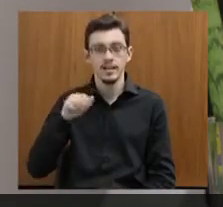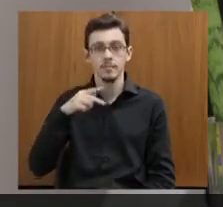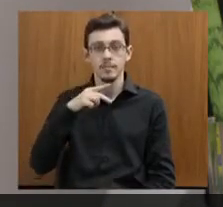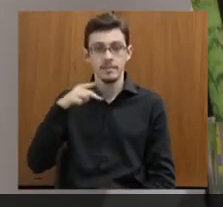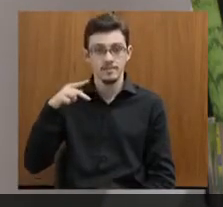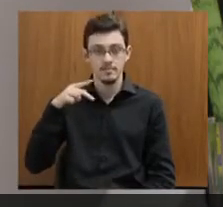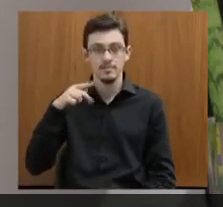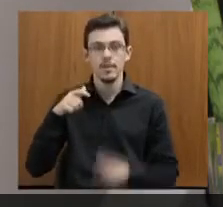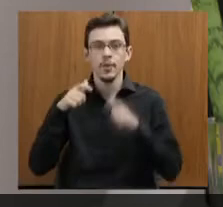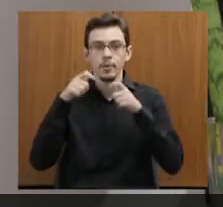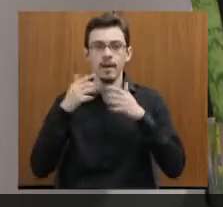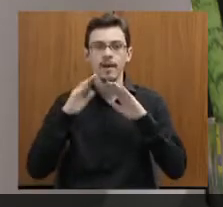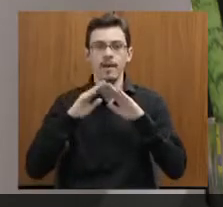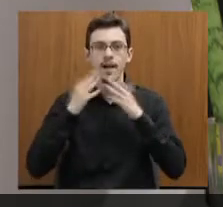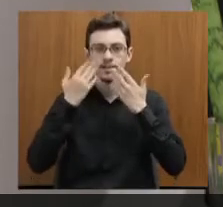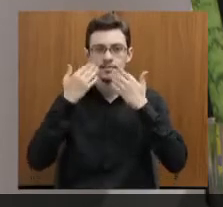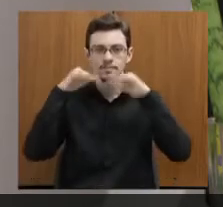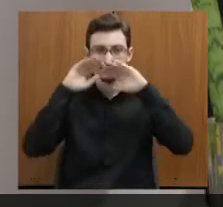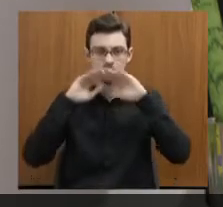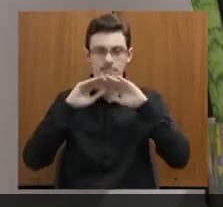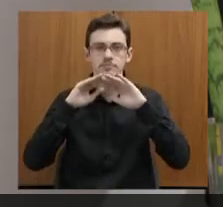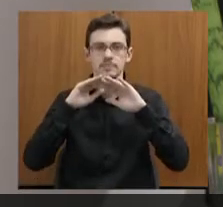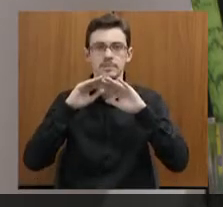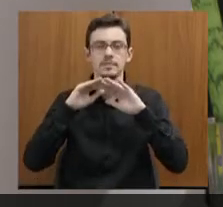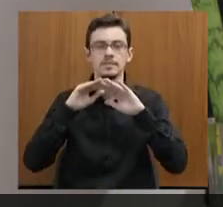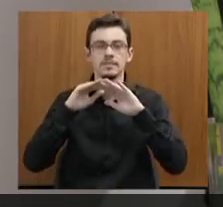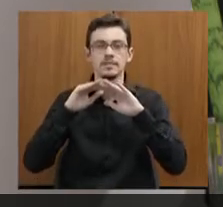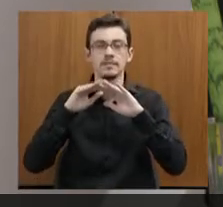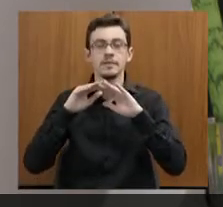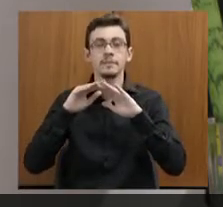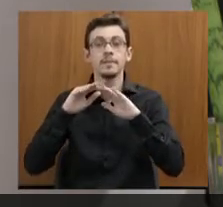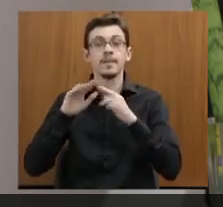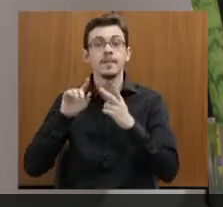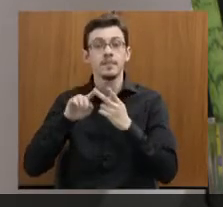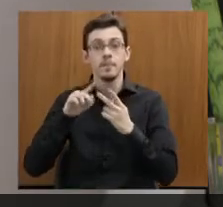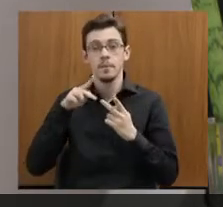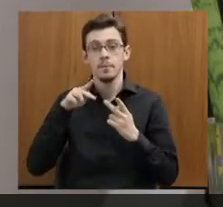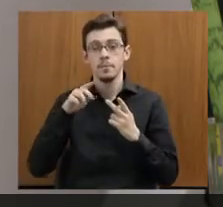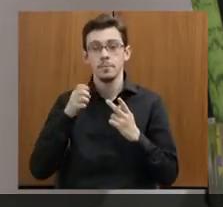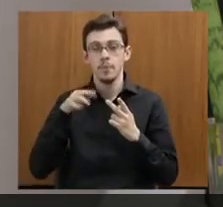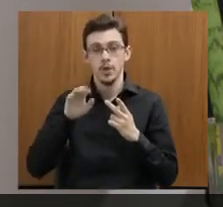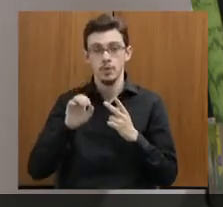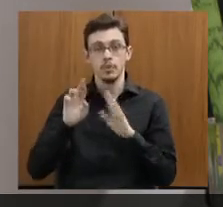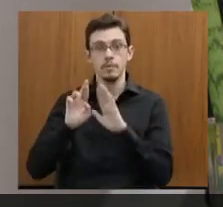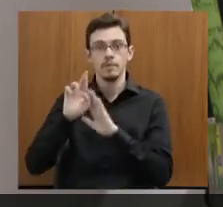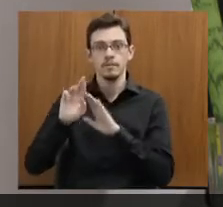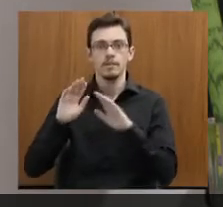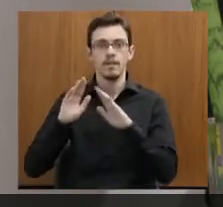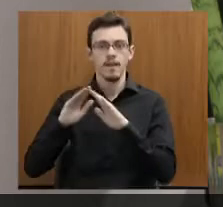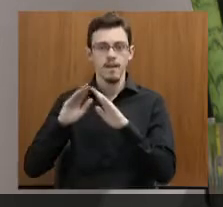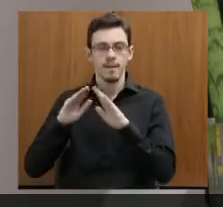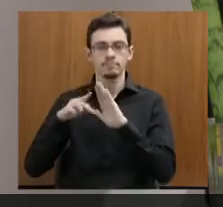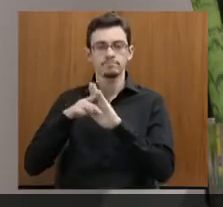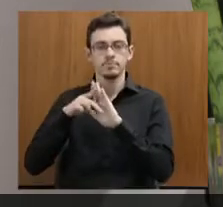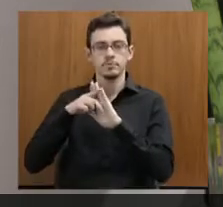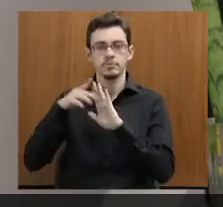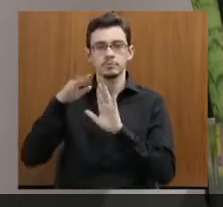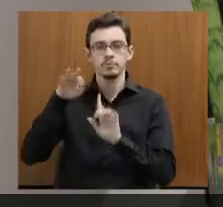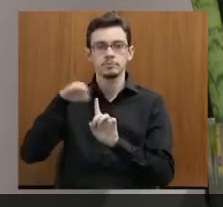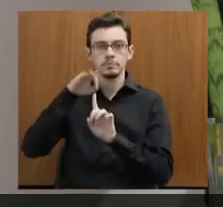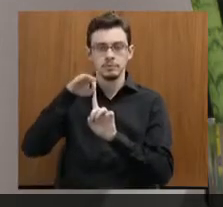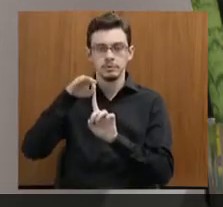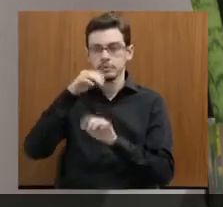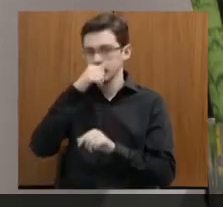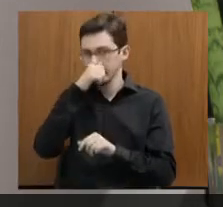Barroso Minas Gerais Pedro Rafael Braga de Jesus representante da casa mango de a luango Fred